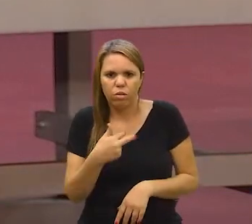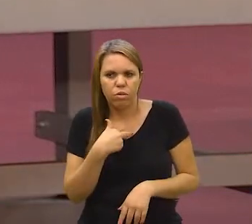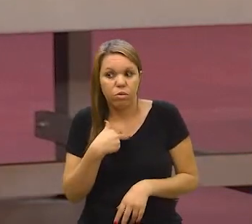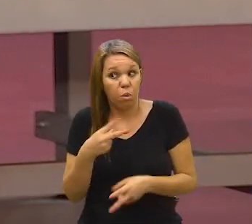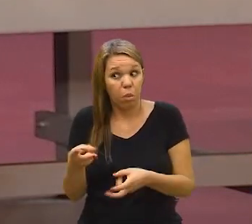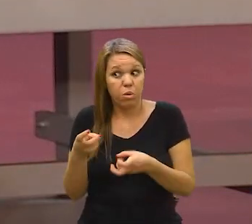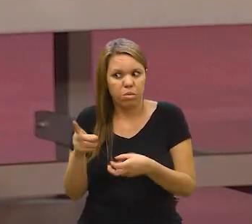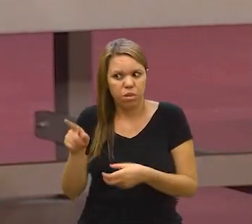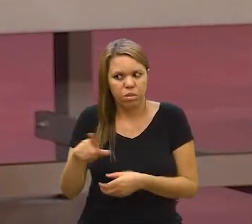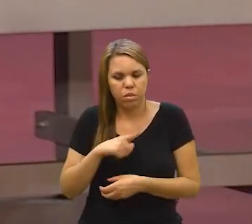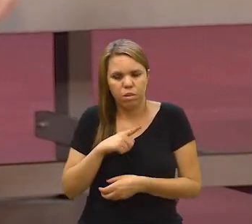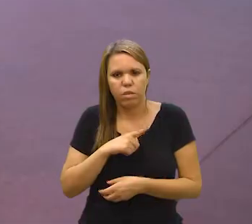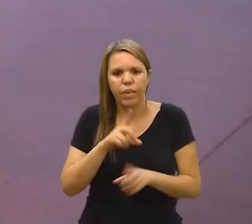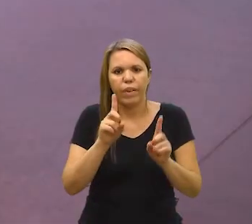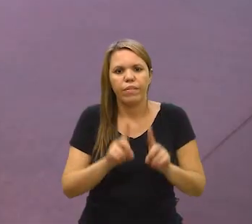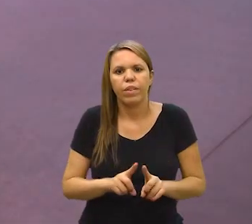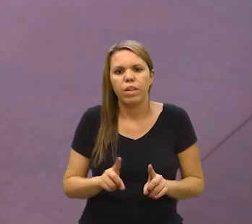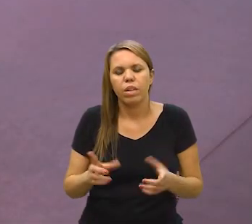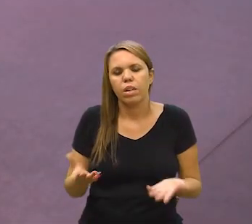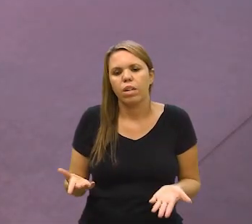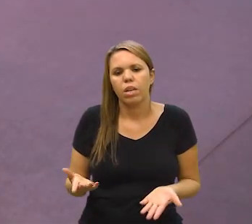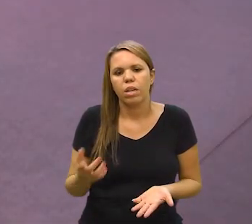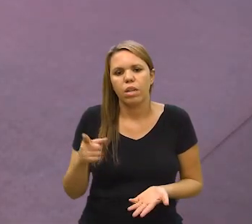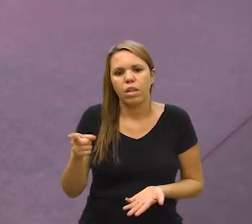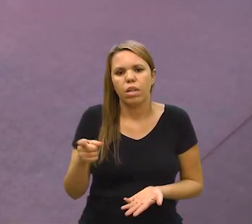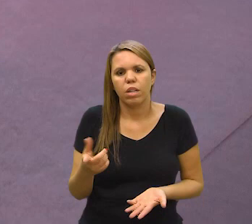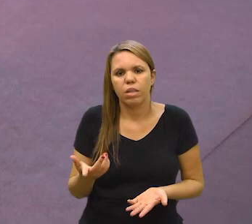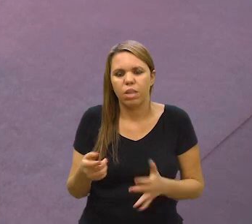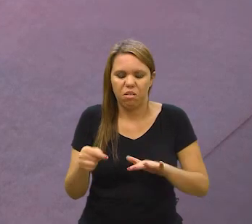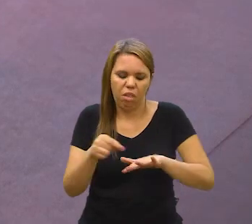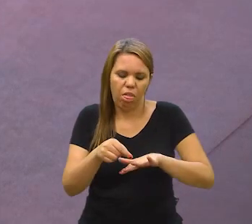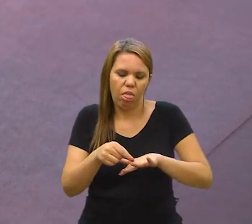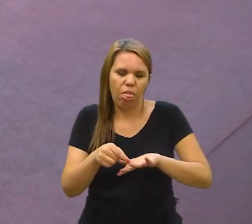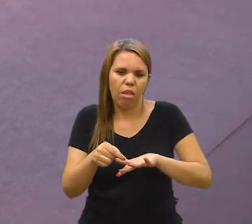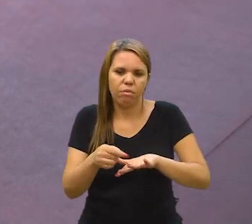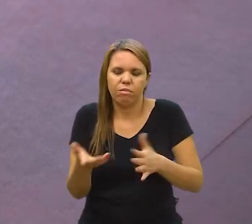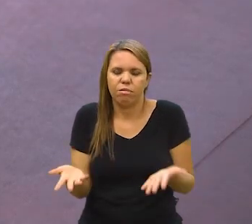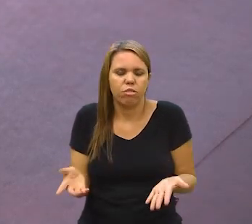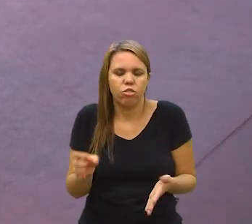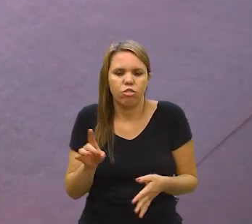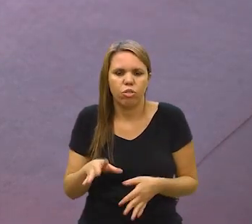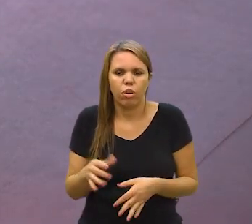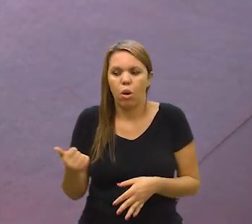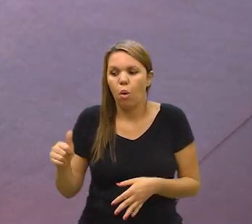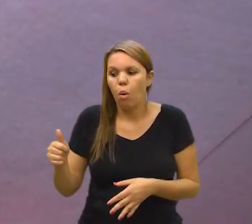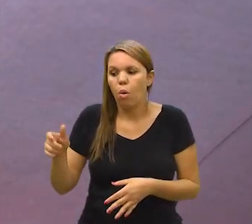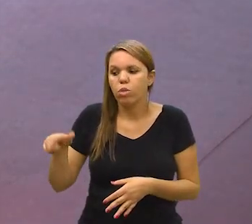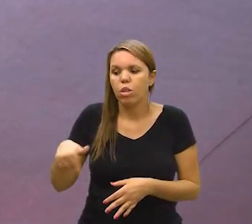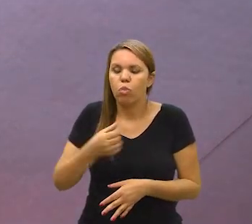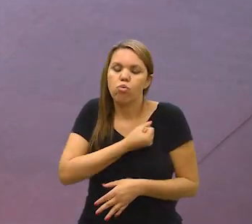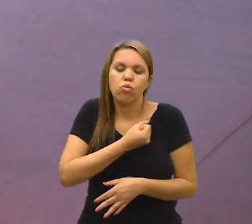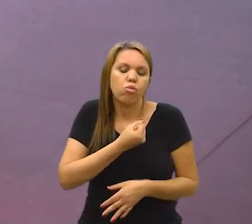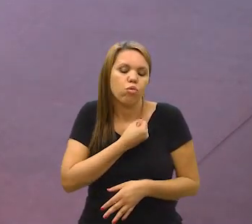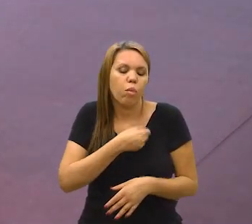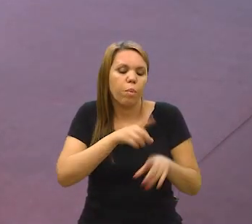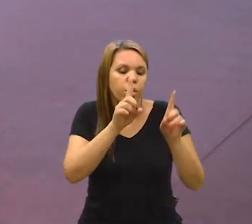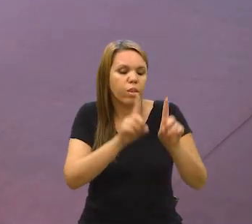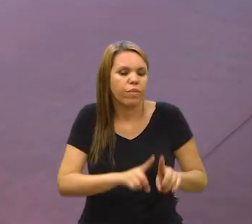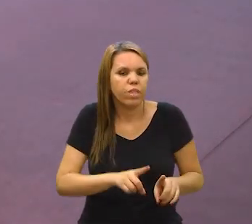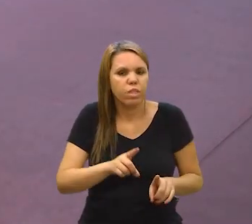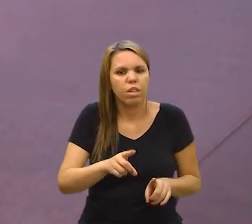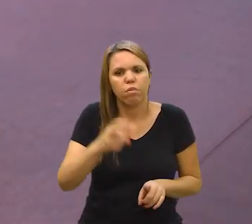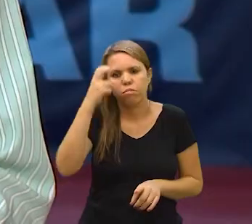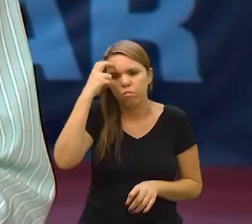para perceber o que a pessoa tem, que o pessoal até brinca, nossa, esse aí deve ter um rim cravado. Né? E a classe 11, que são dos deficientes